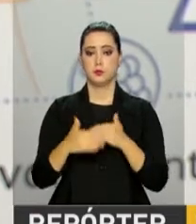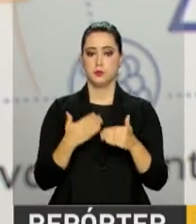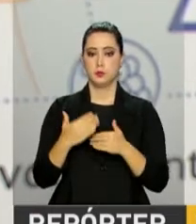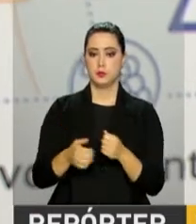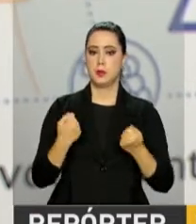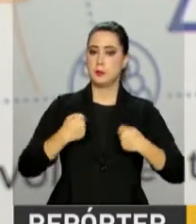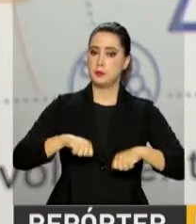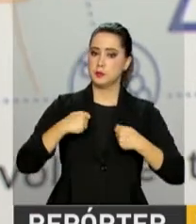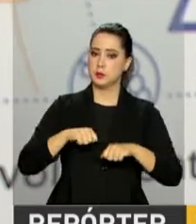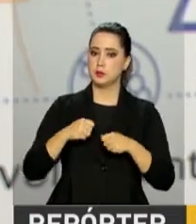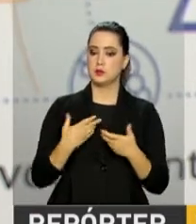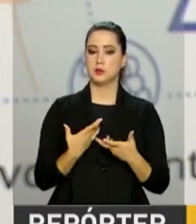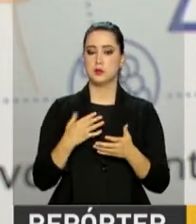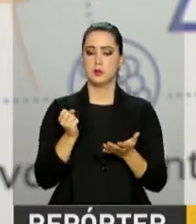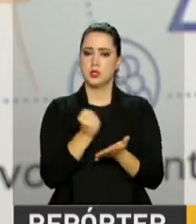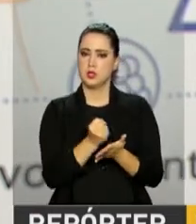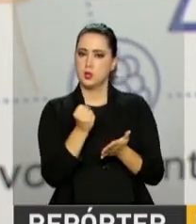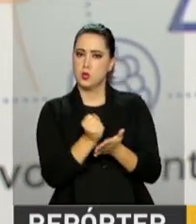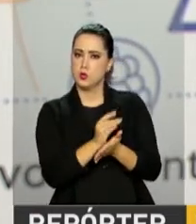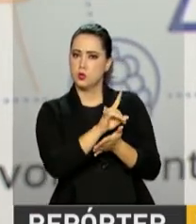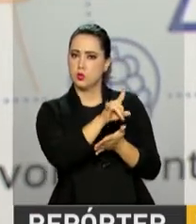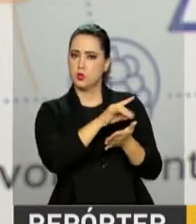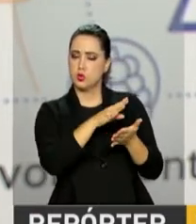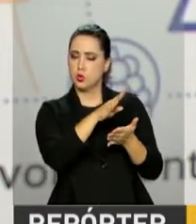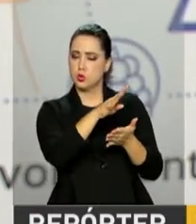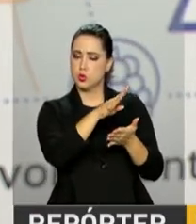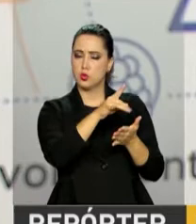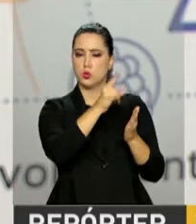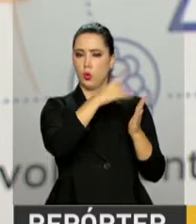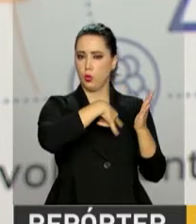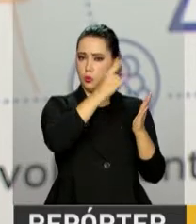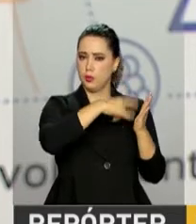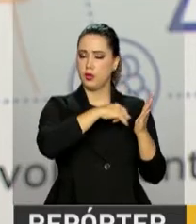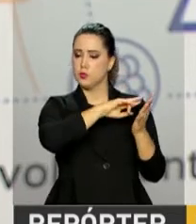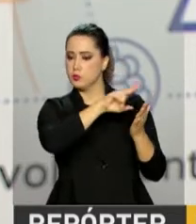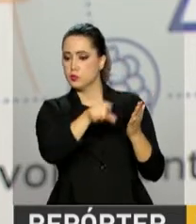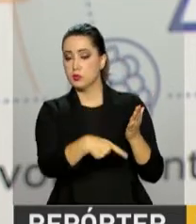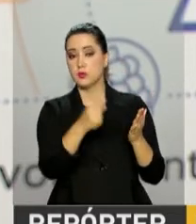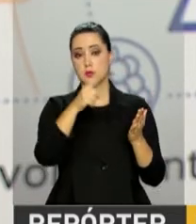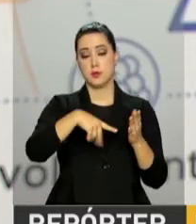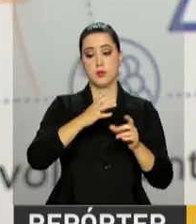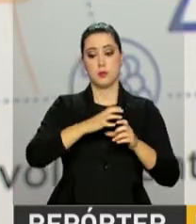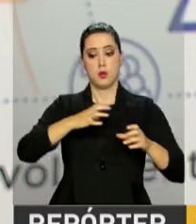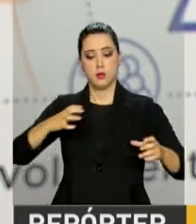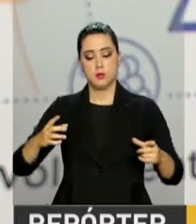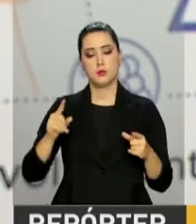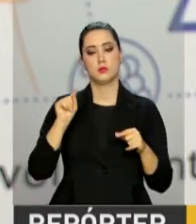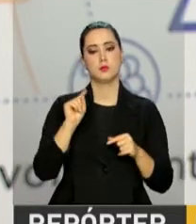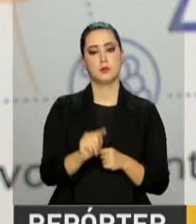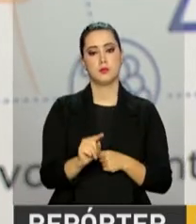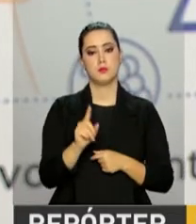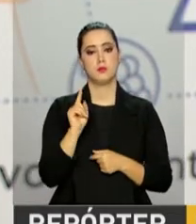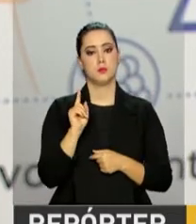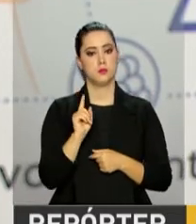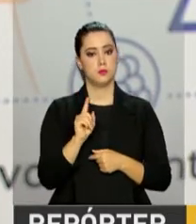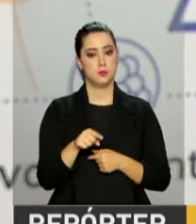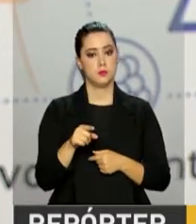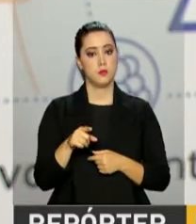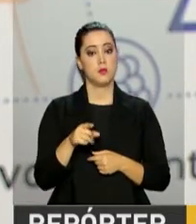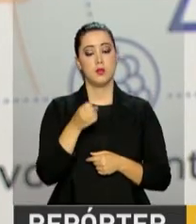exigência na certificação das empresas sempre foi muito grande isso é